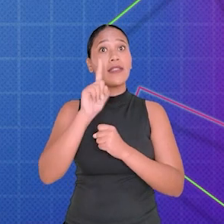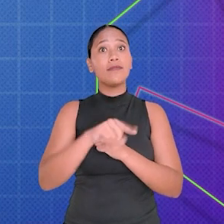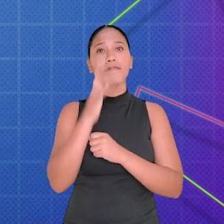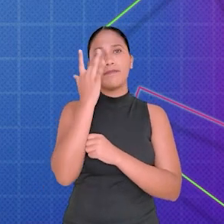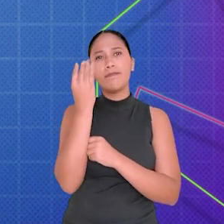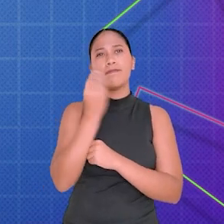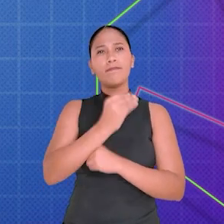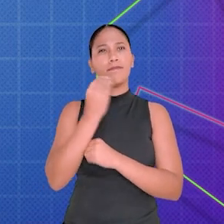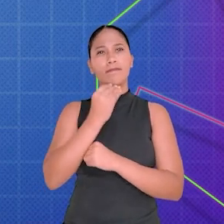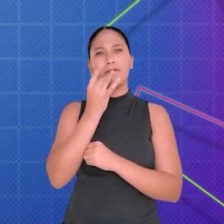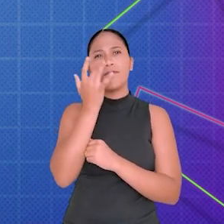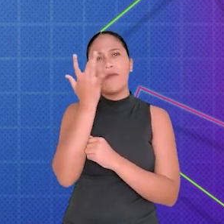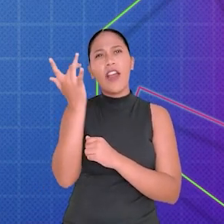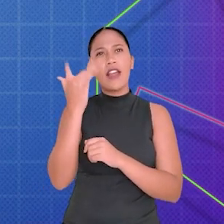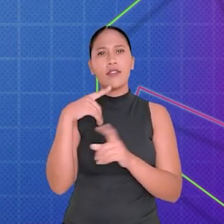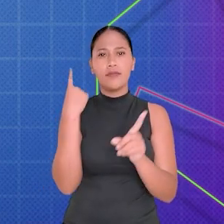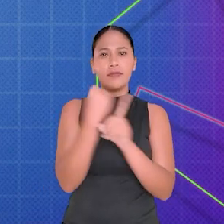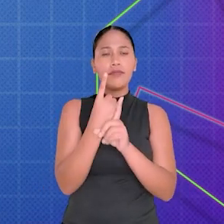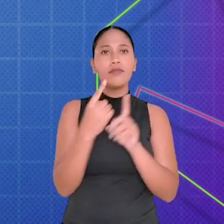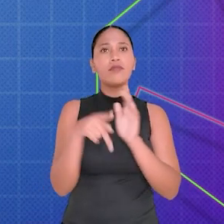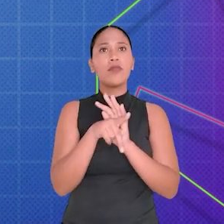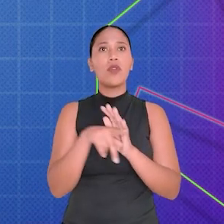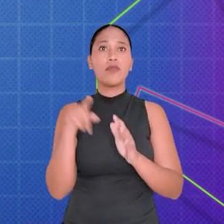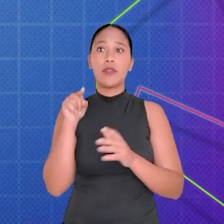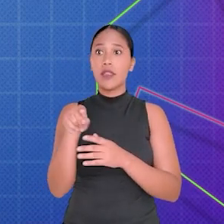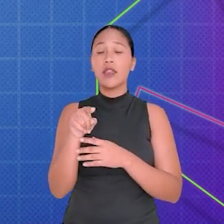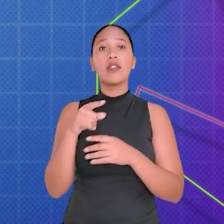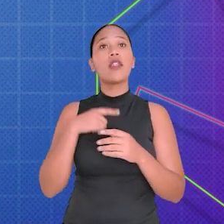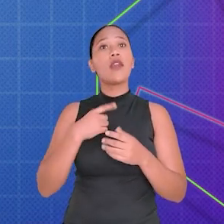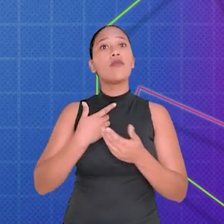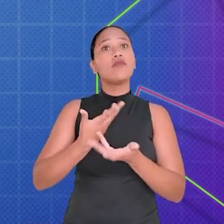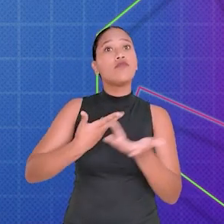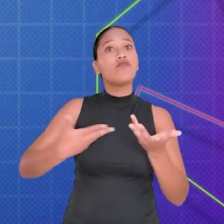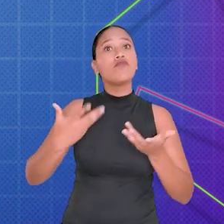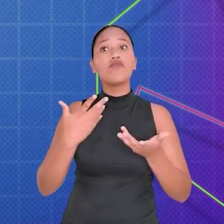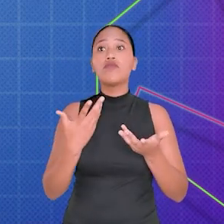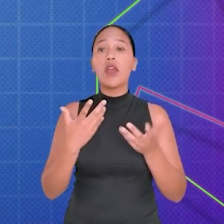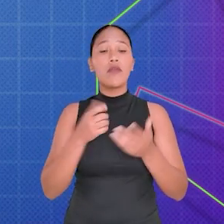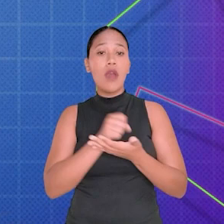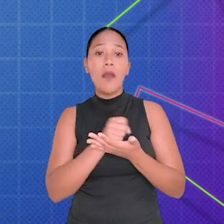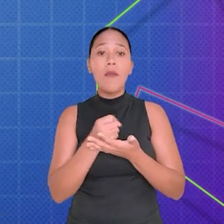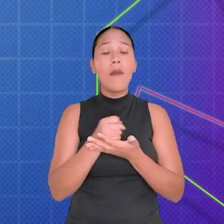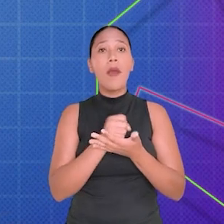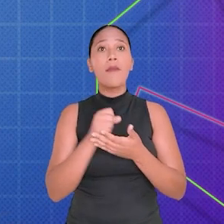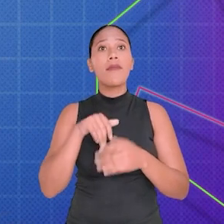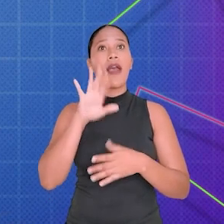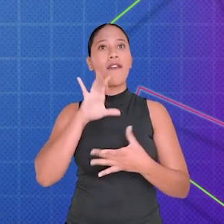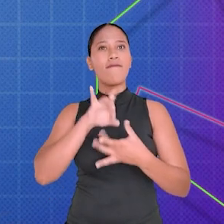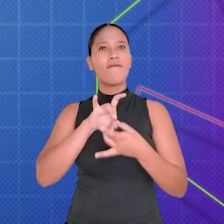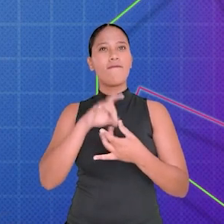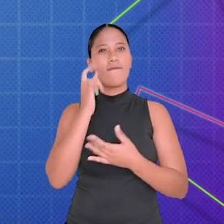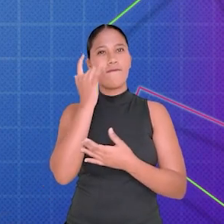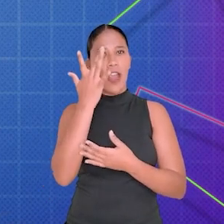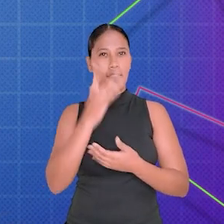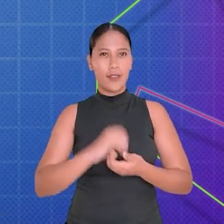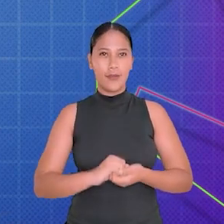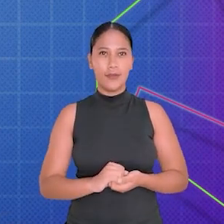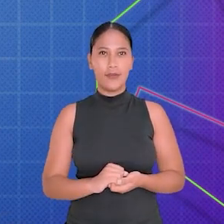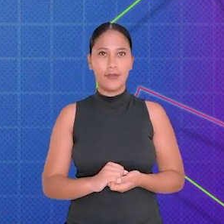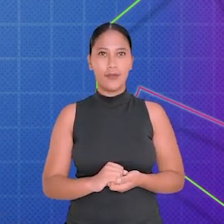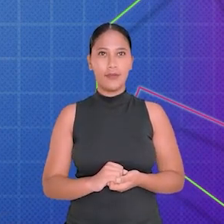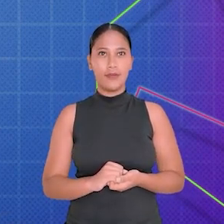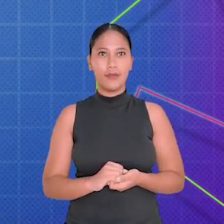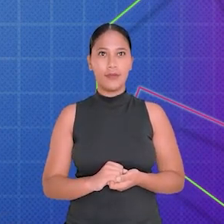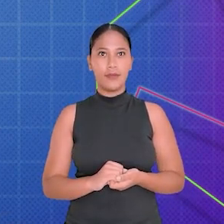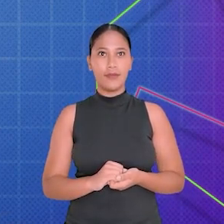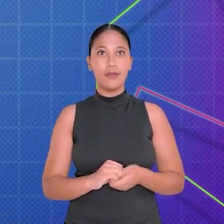Essas formas básicas são facilmente reconhecidas e compreendidas pelo jogador, tornando a navegação pelo jogo muito mais intuitiva e